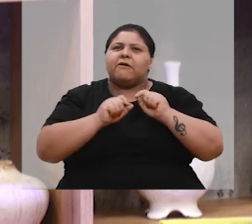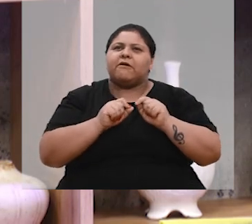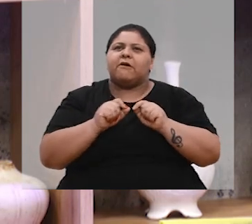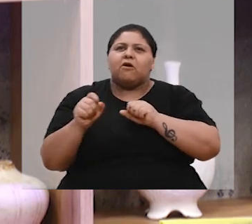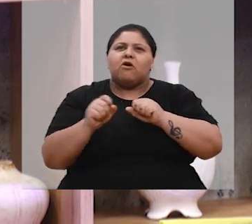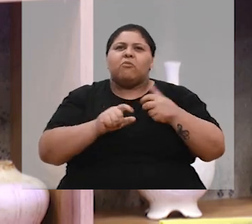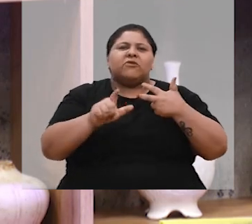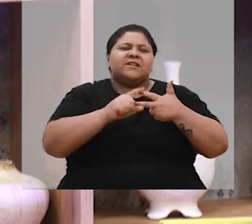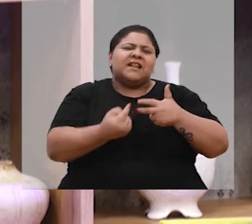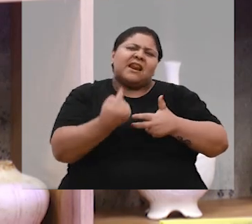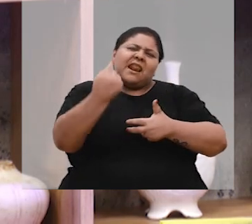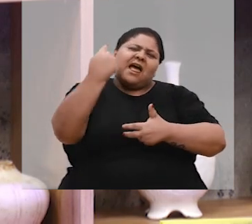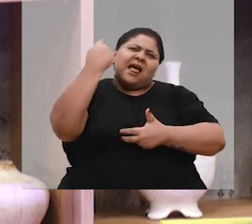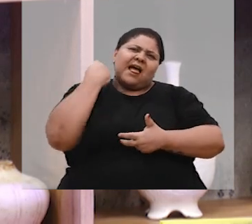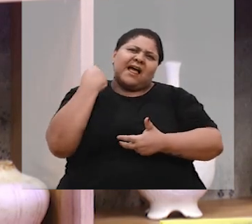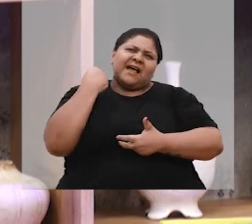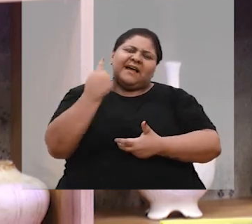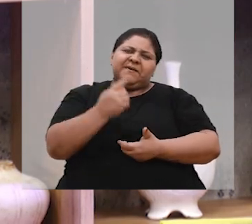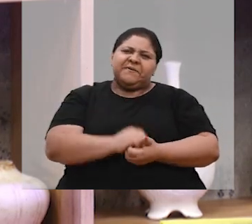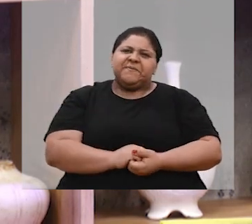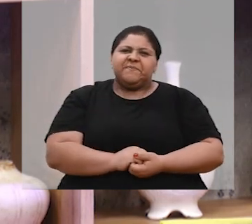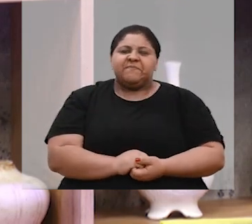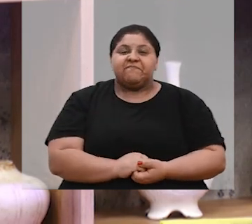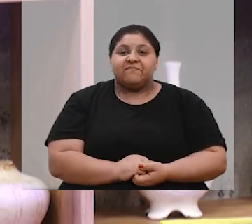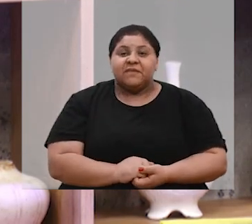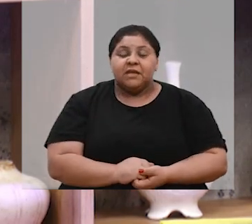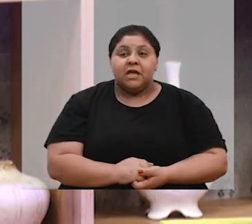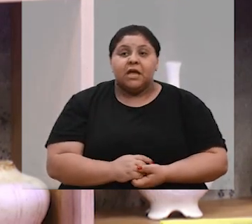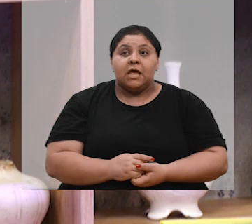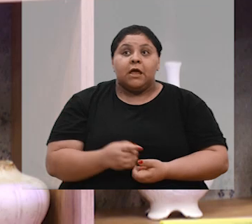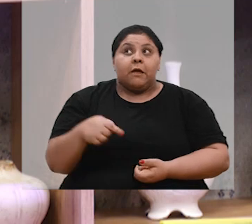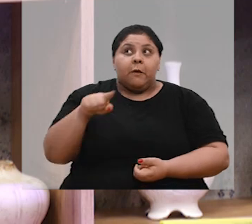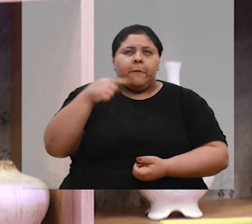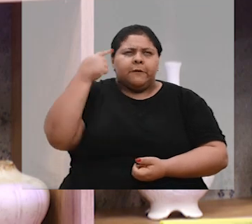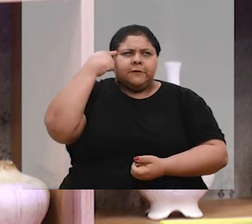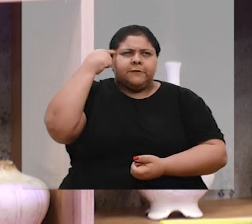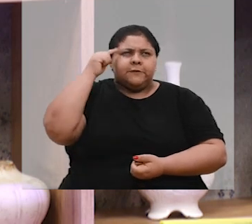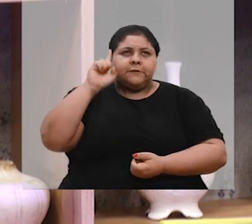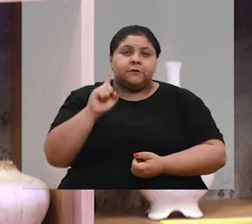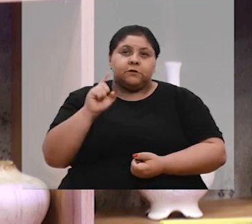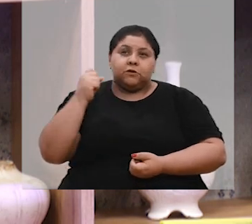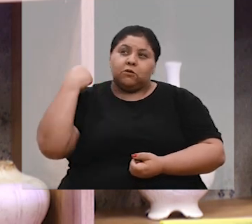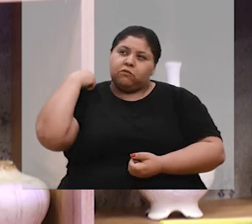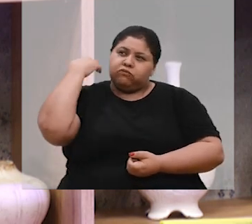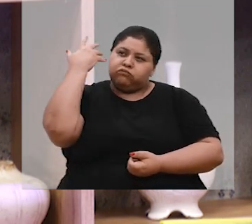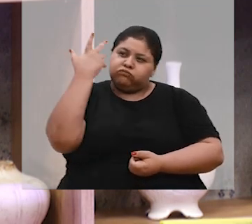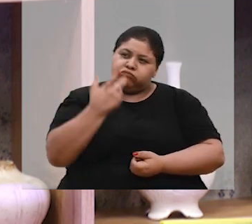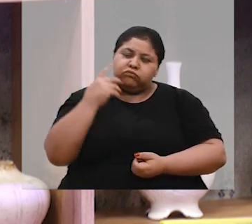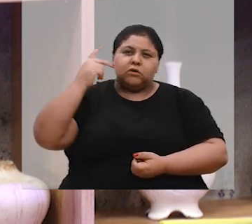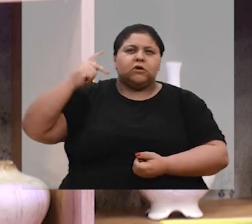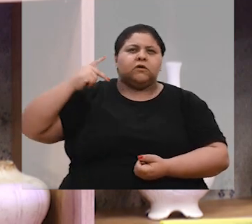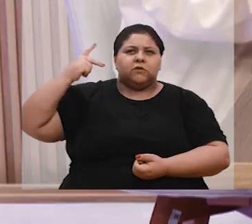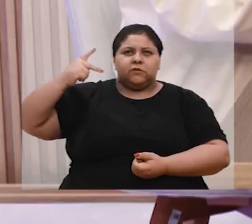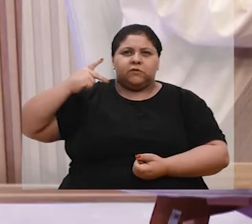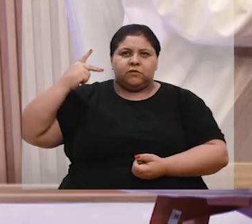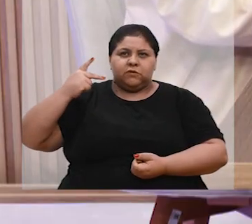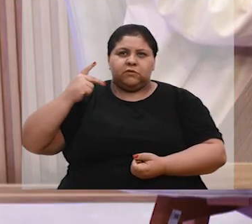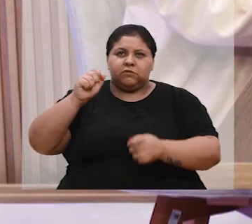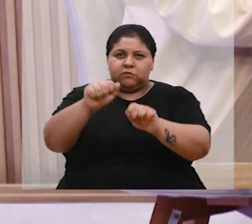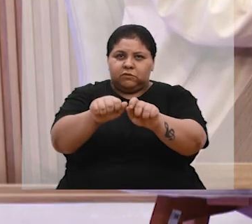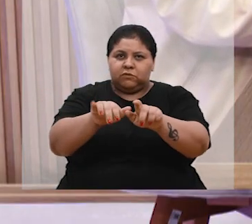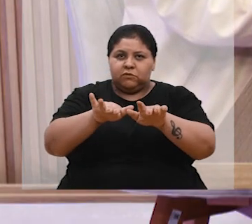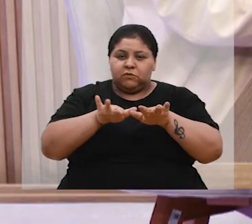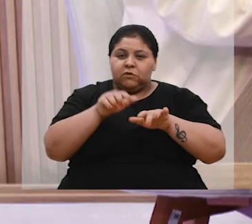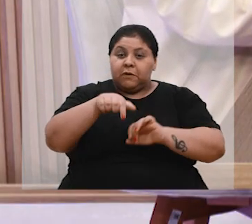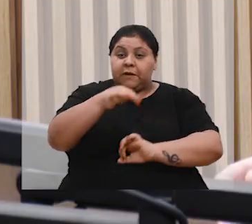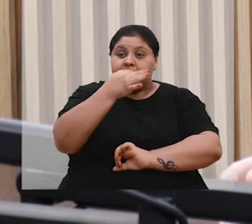começo, há 132 anos atrás? Para a gente pensar, Marcelo, as origens políticas do parlamento em Caxias,